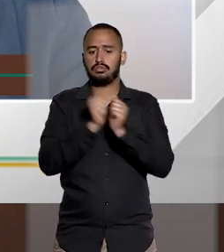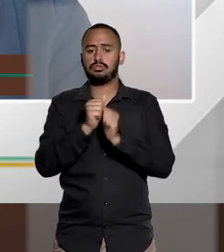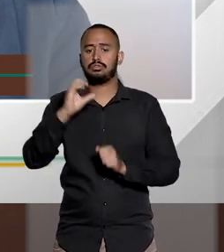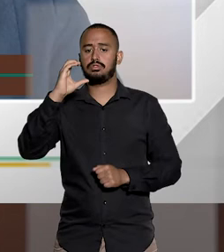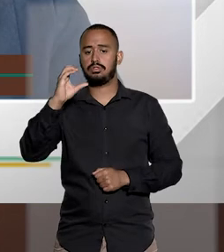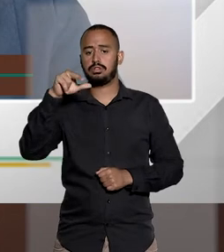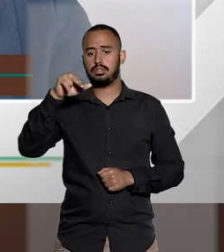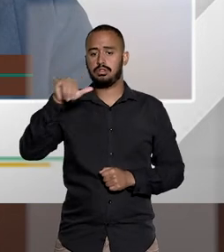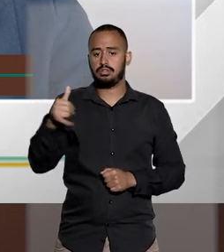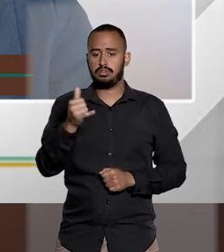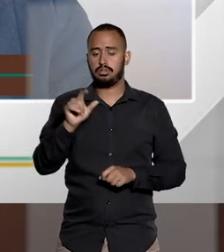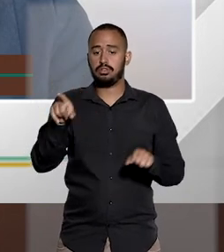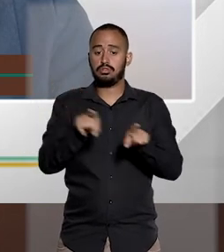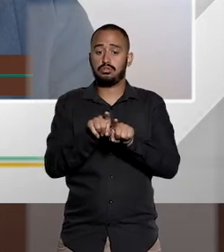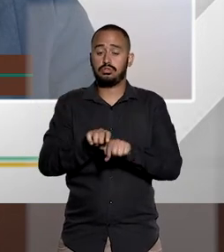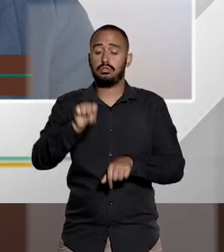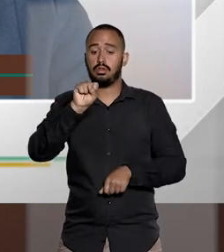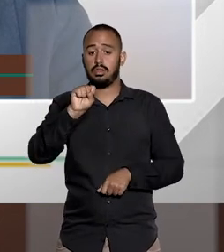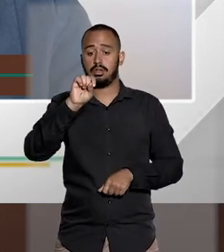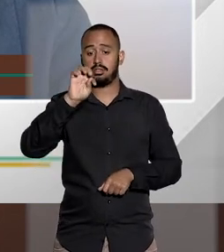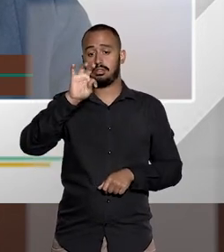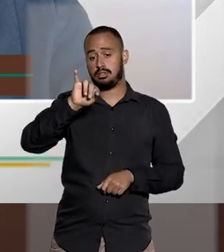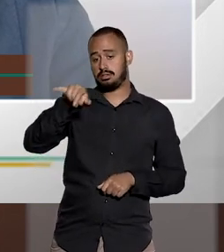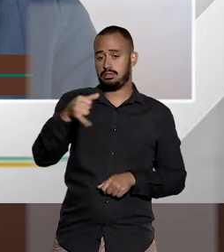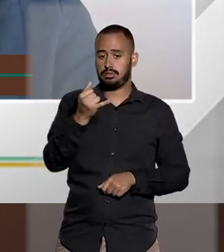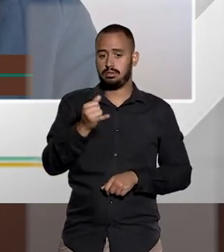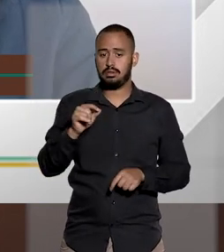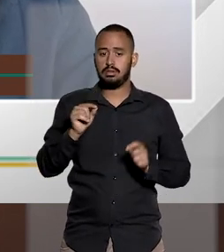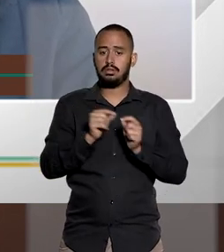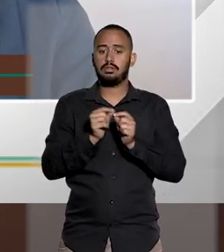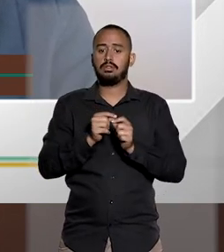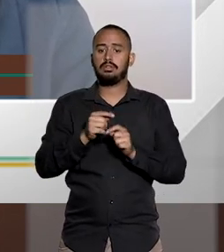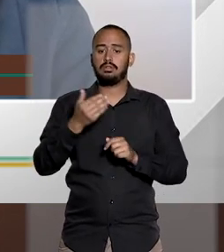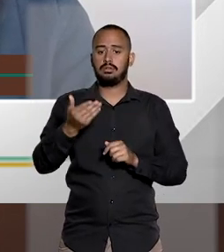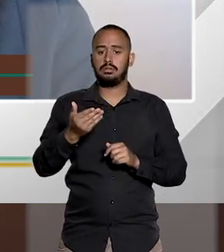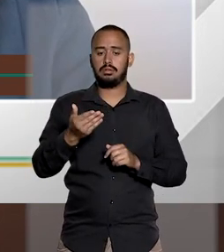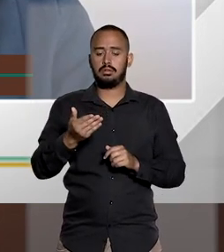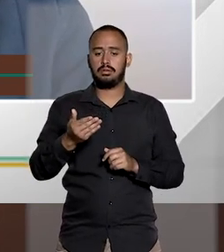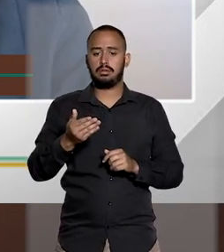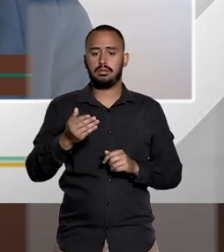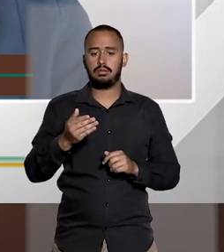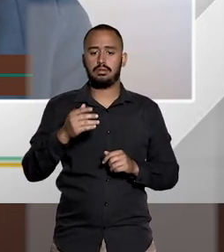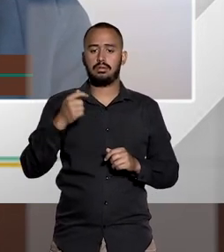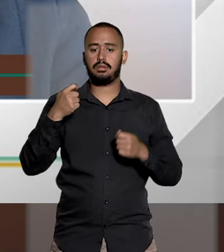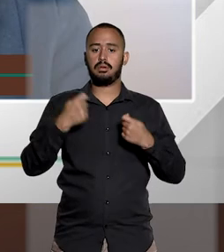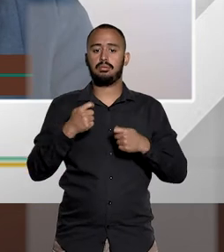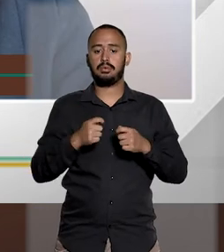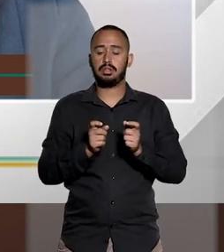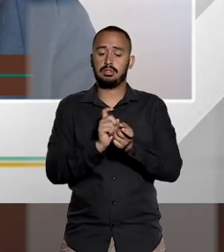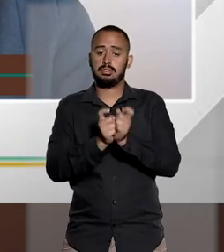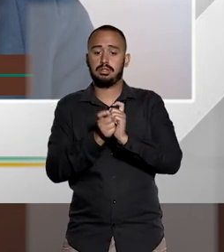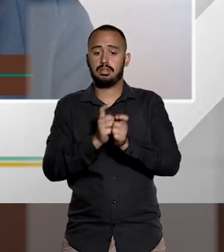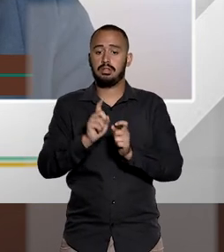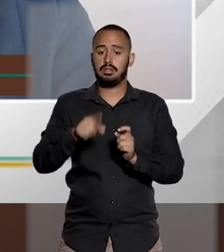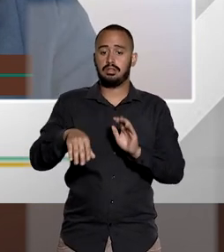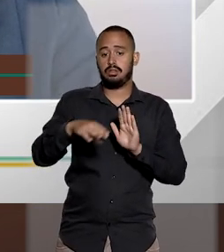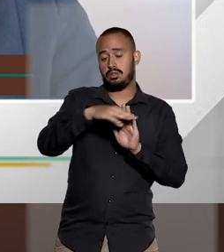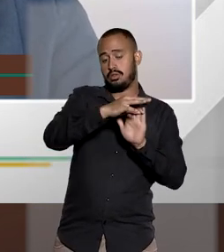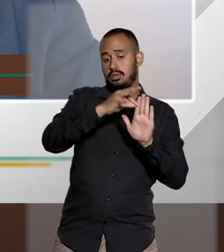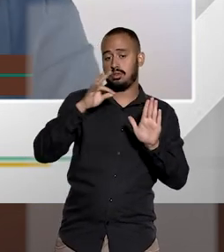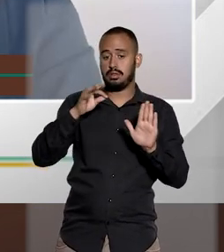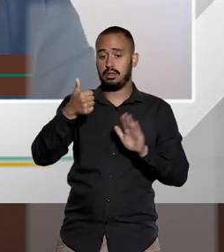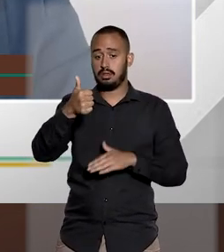né, do STJ nessas jornadas, e ficou decidido justamente isso, que é facultado à administração, denunciado 10,